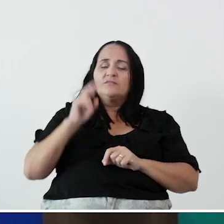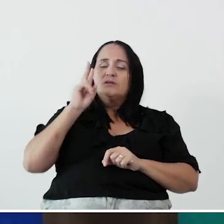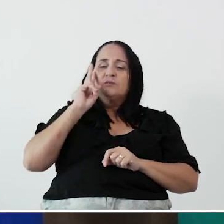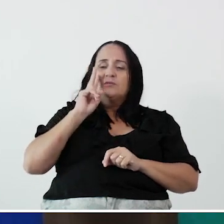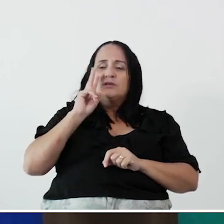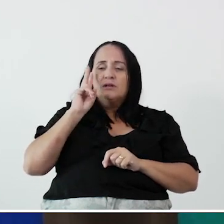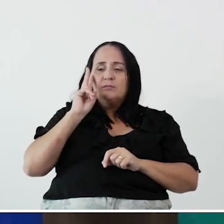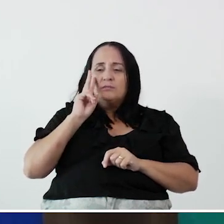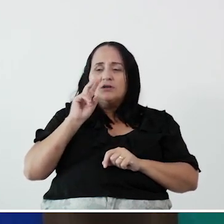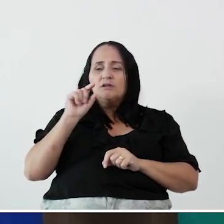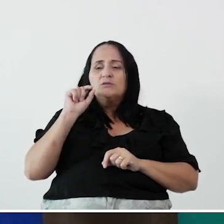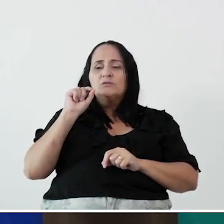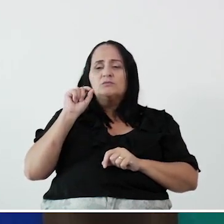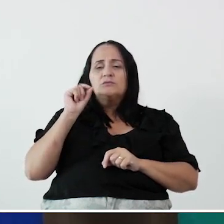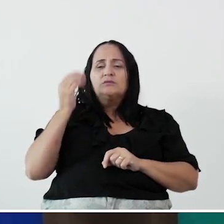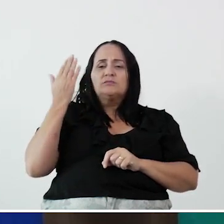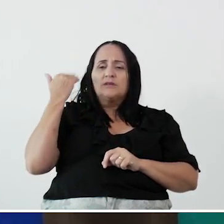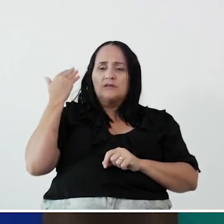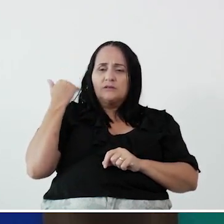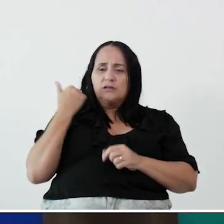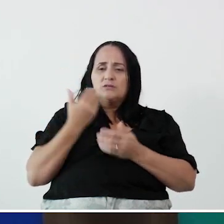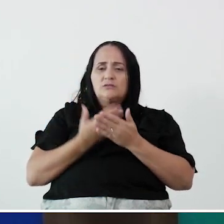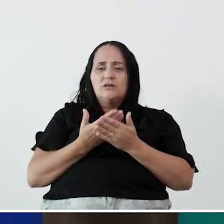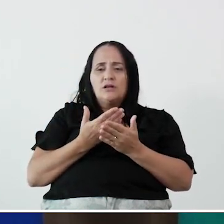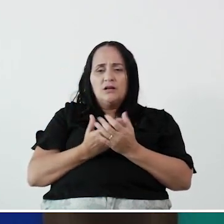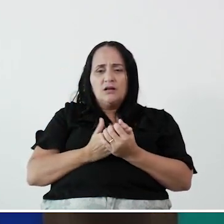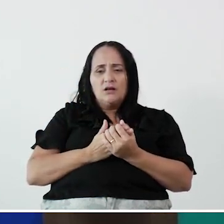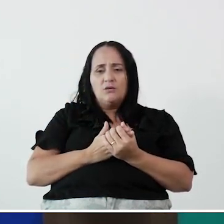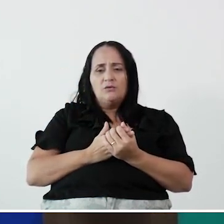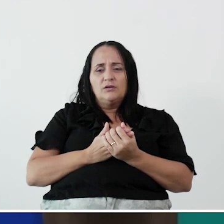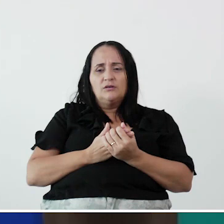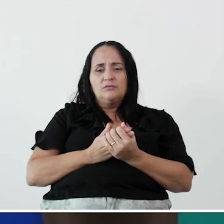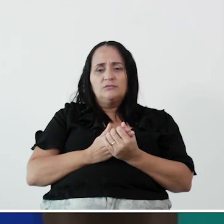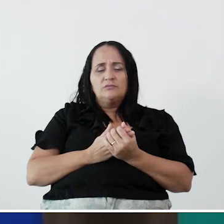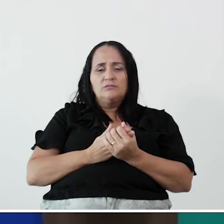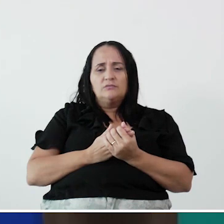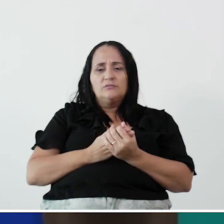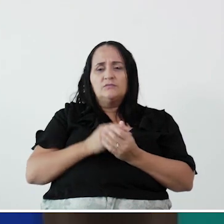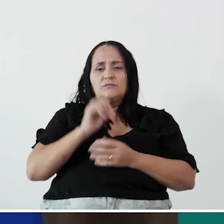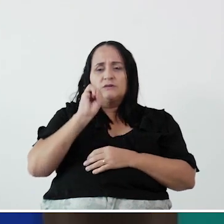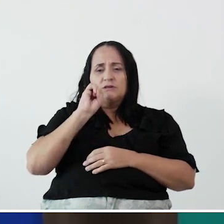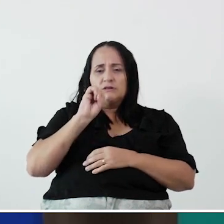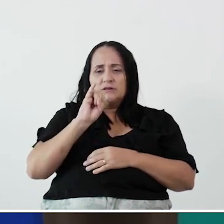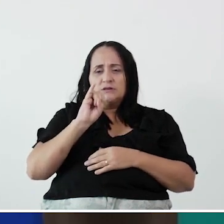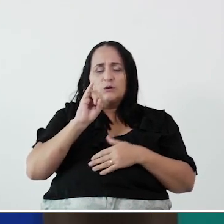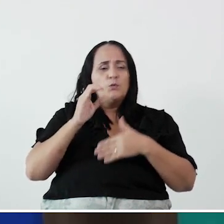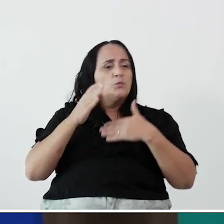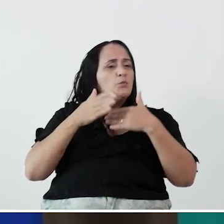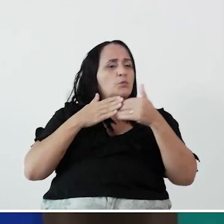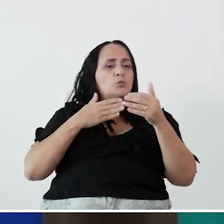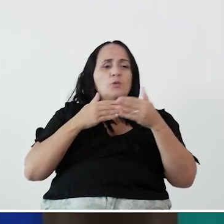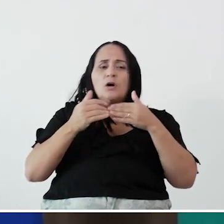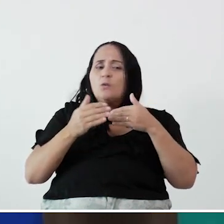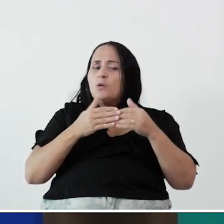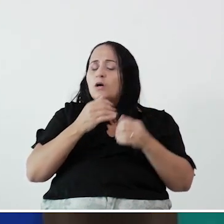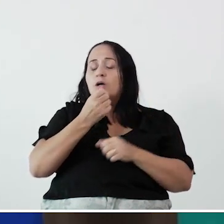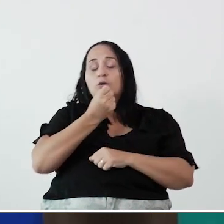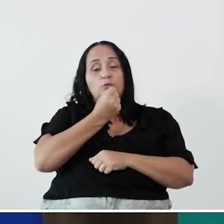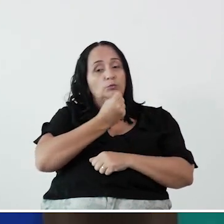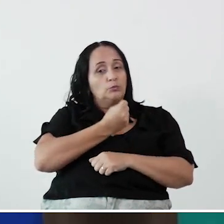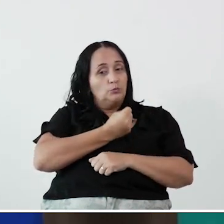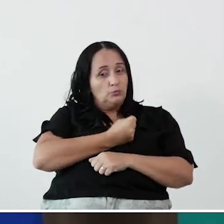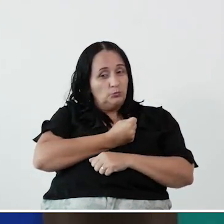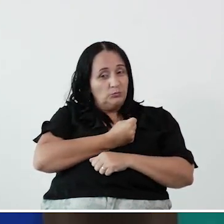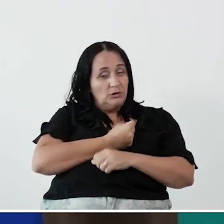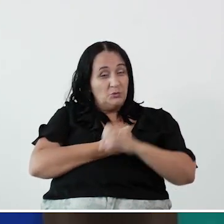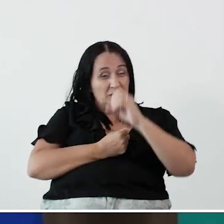aula de operações com números inteiros, que qualquer número, exceto o